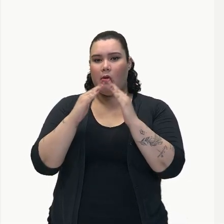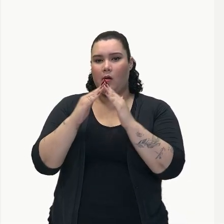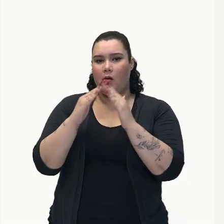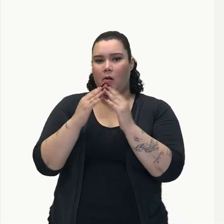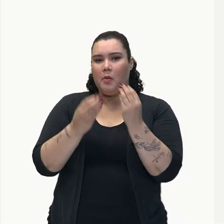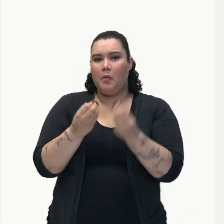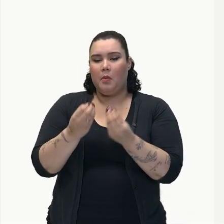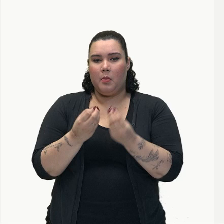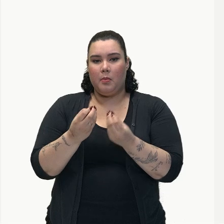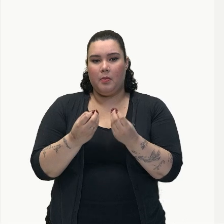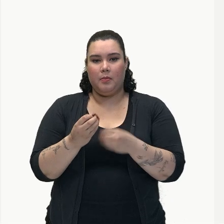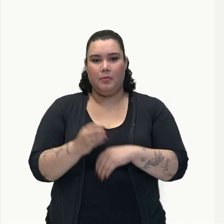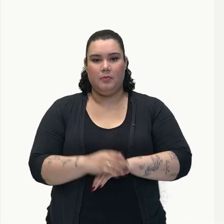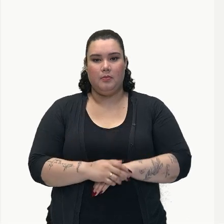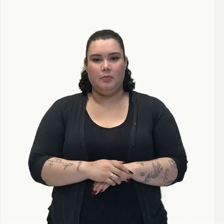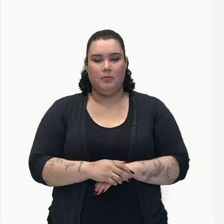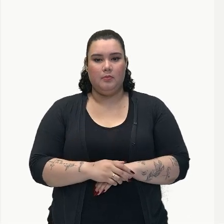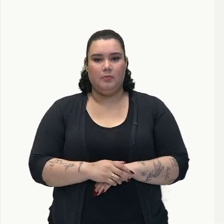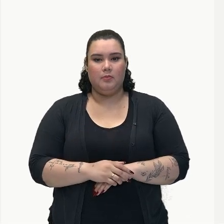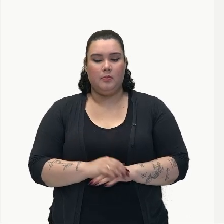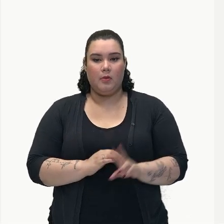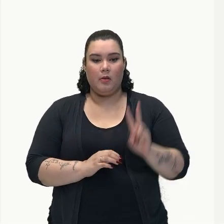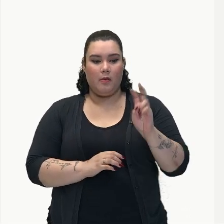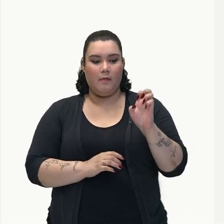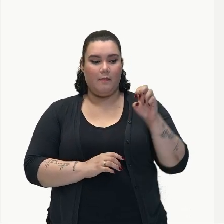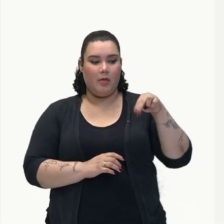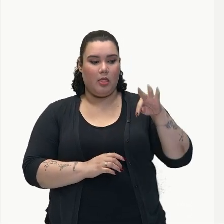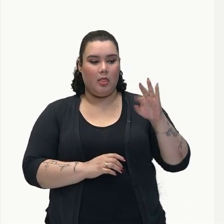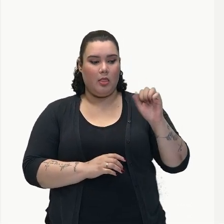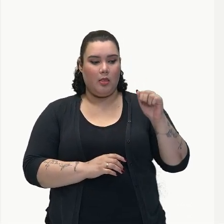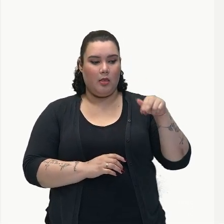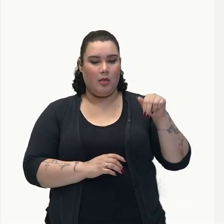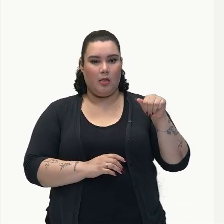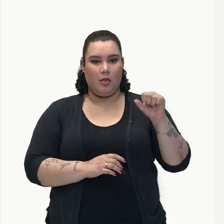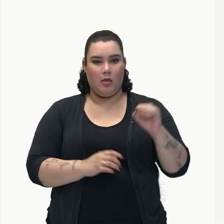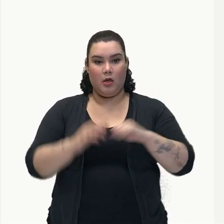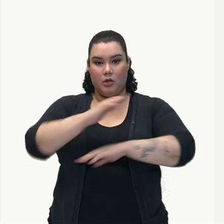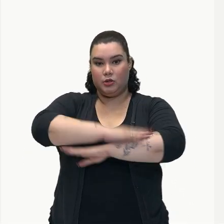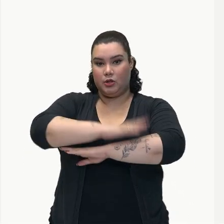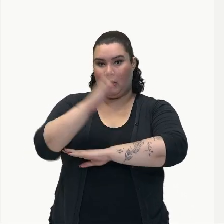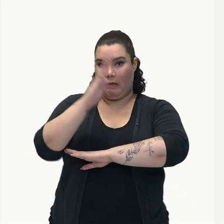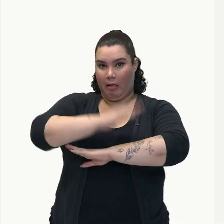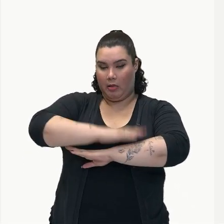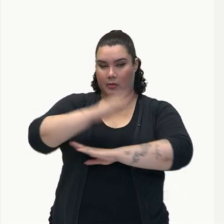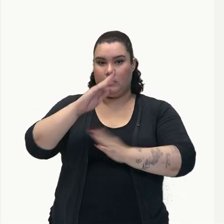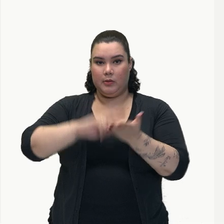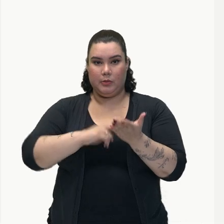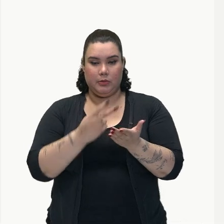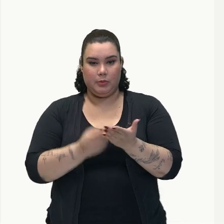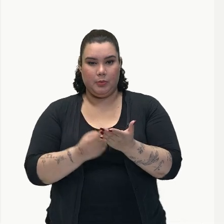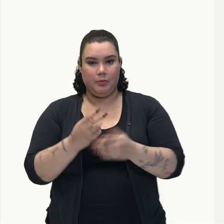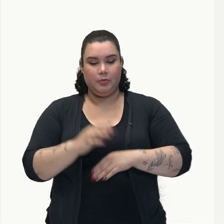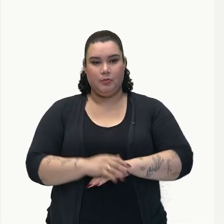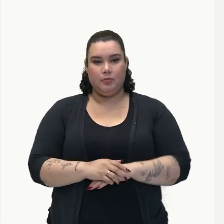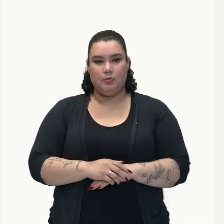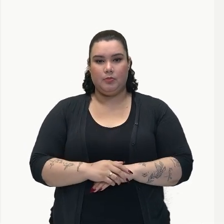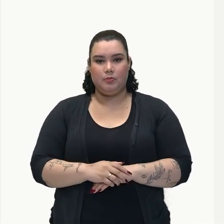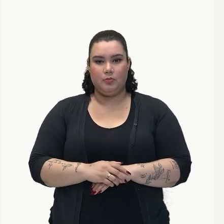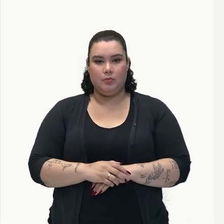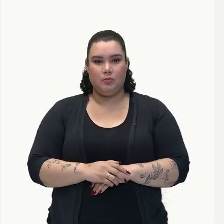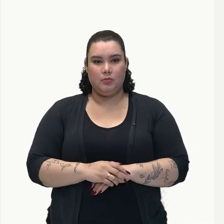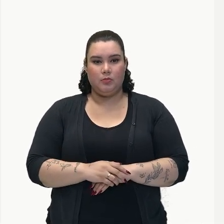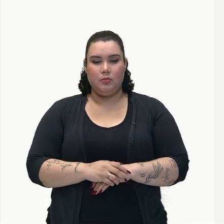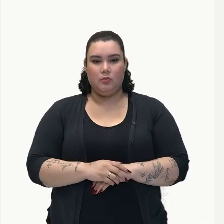muito grandes, ventanas, pessoal, janelas, e estava pintada de color azul. Cada